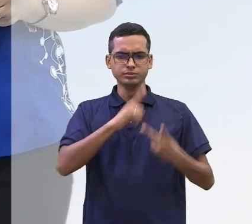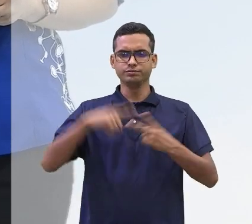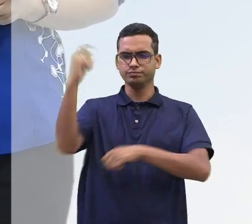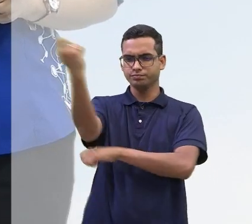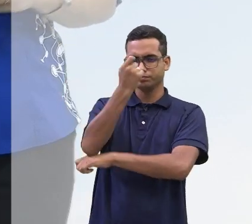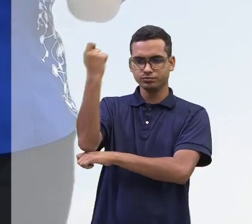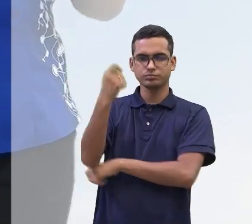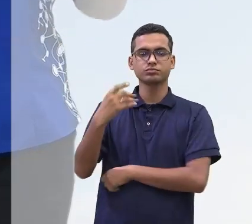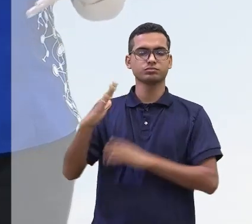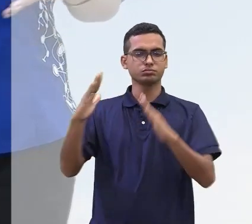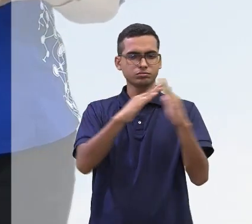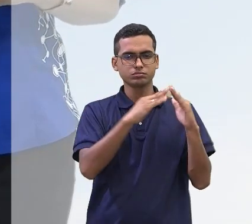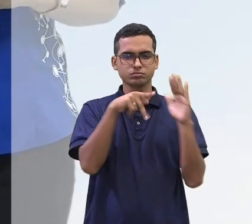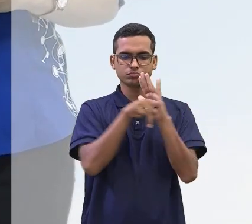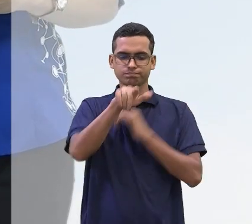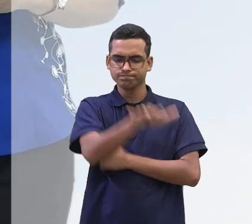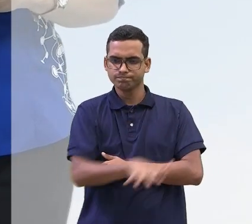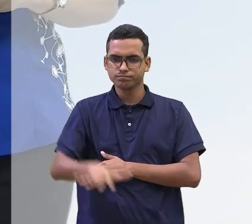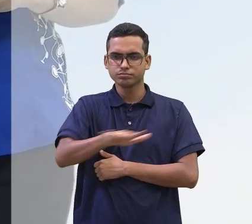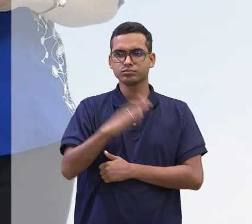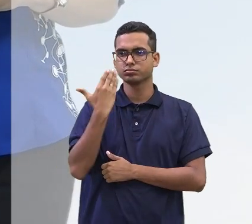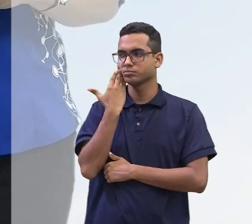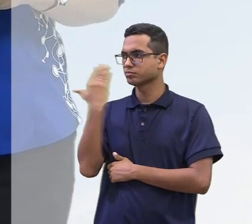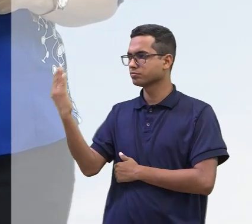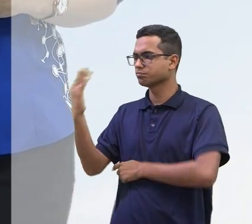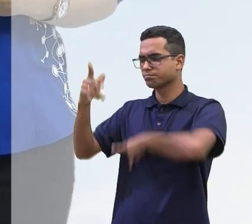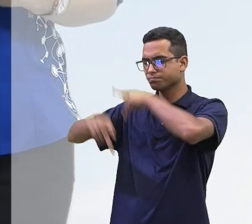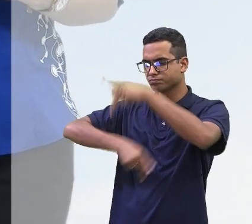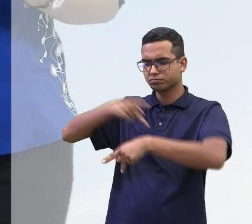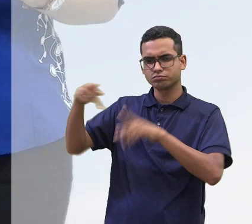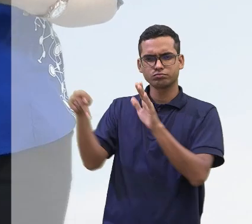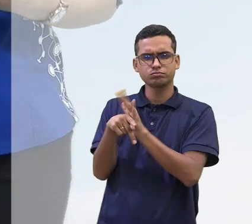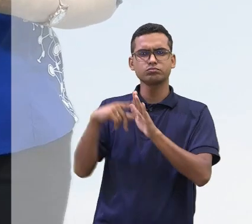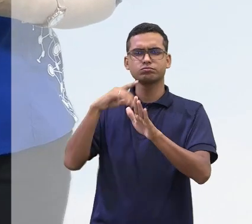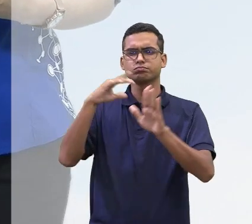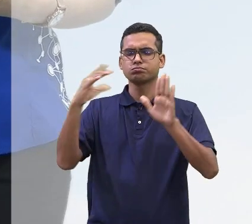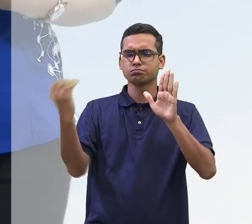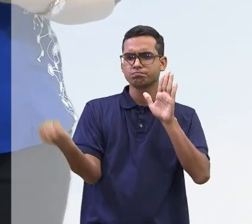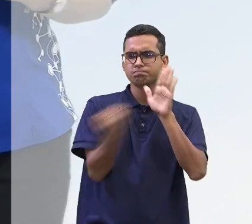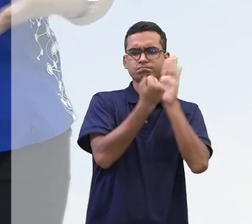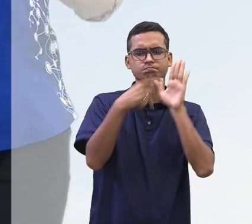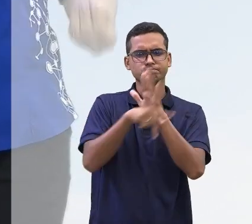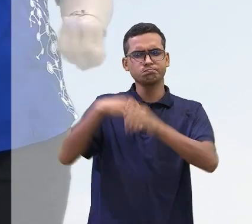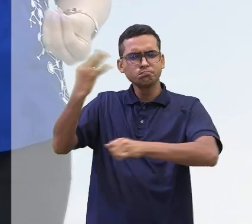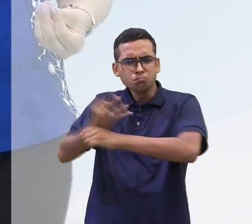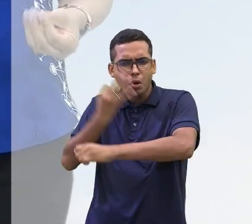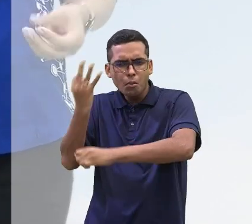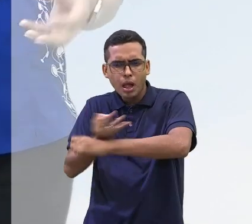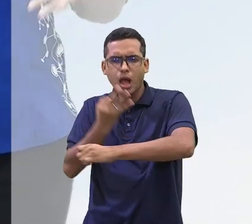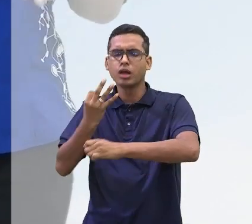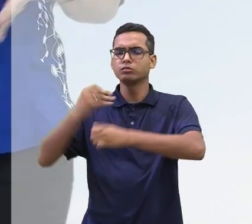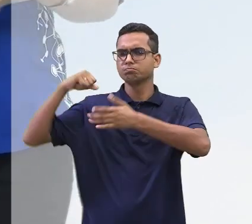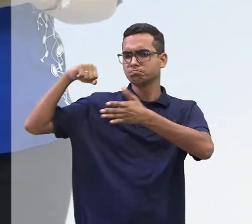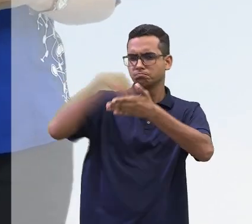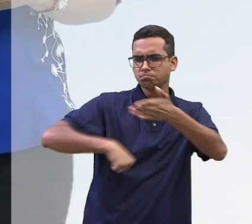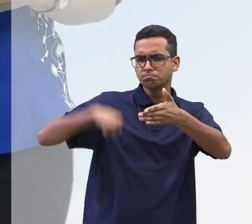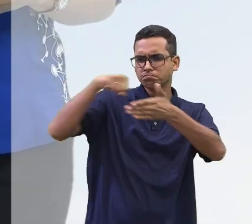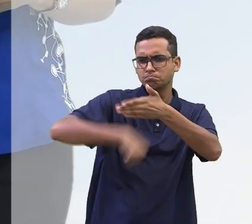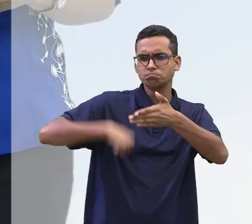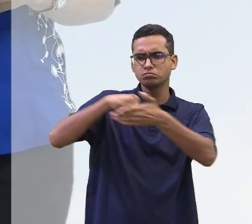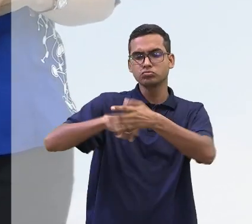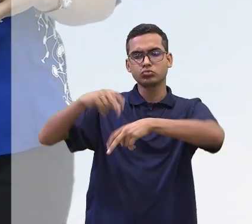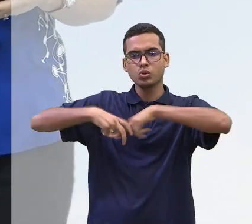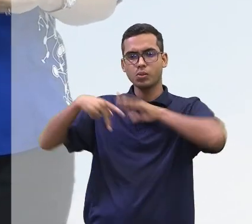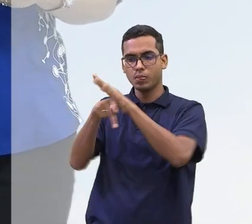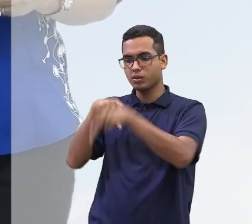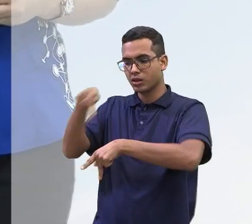Argentina. Então, o povo Mapuche ele se tornou símbolo de resistência. Por quê, professora? Porque esse povo